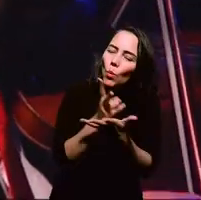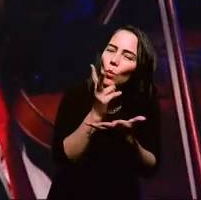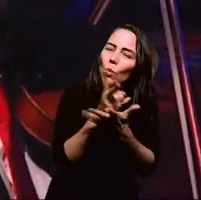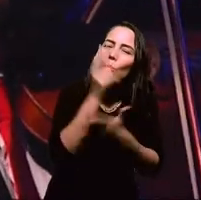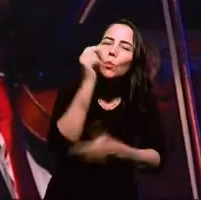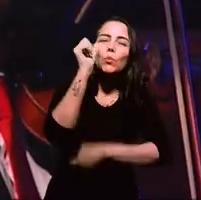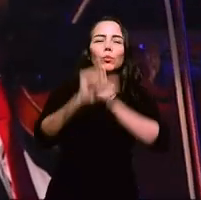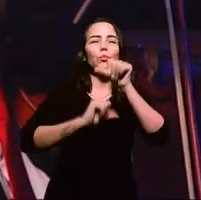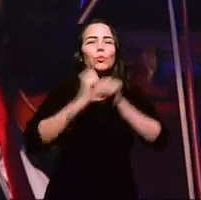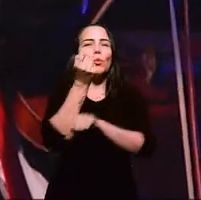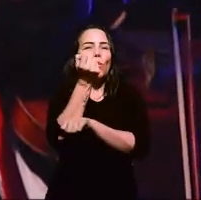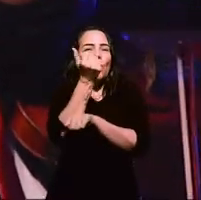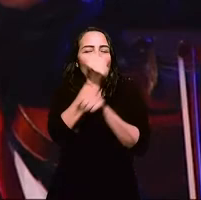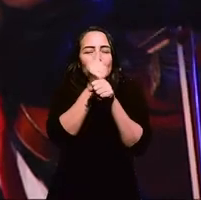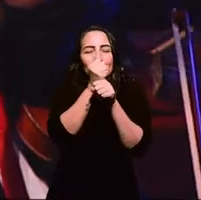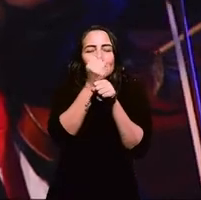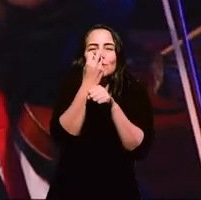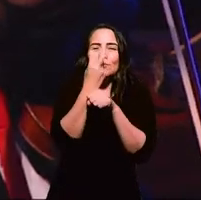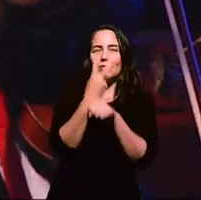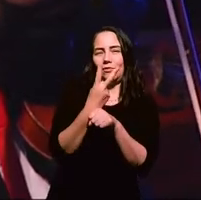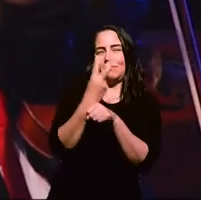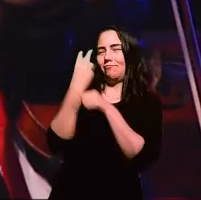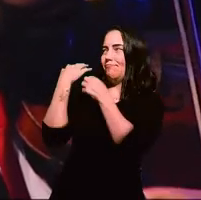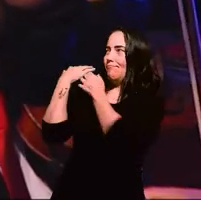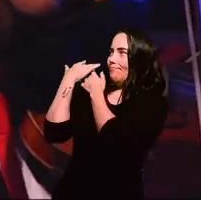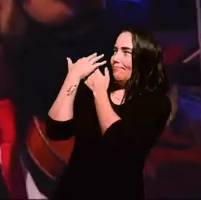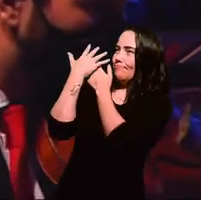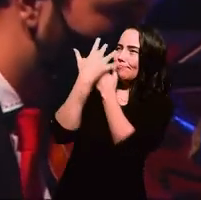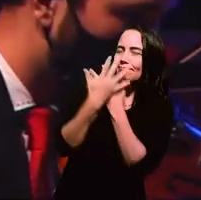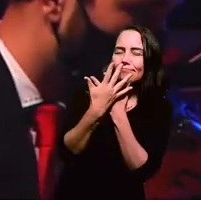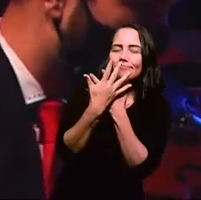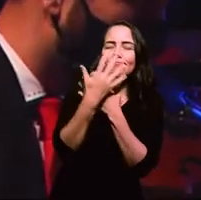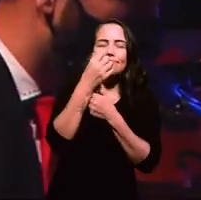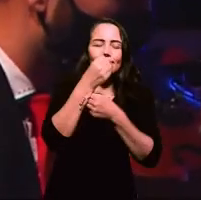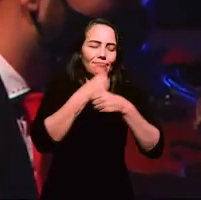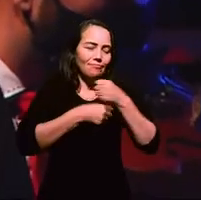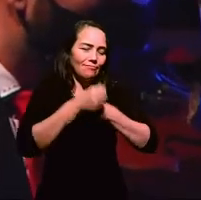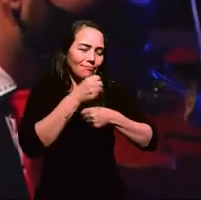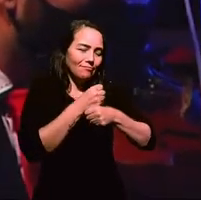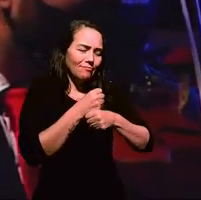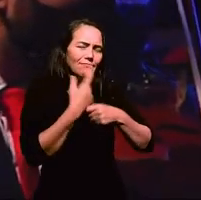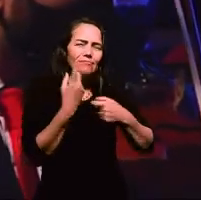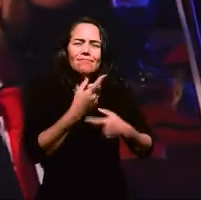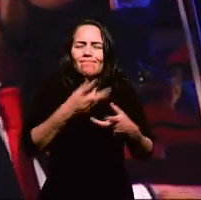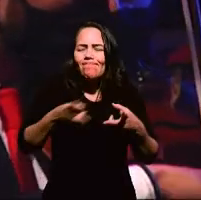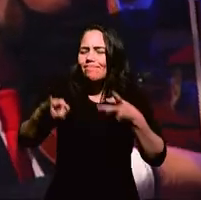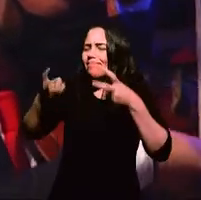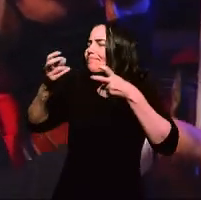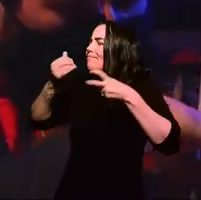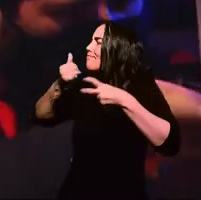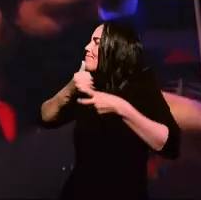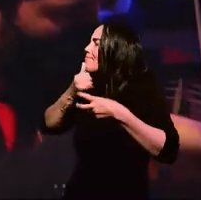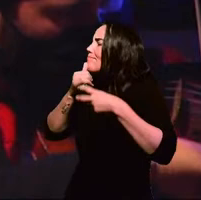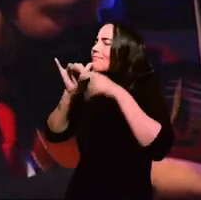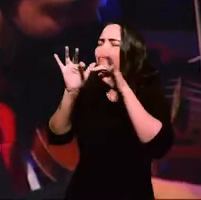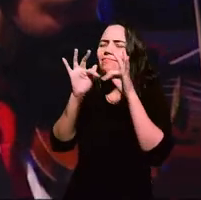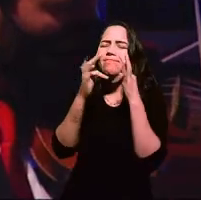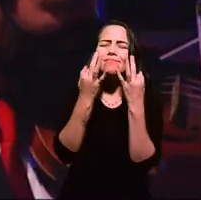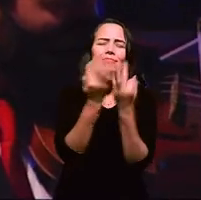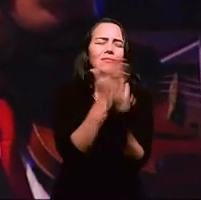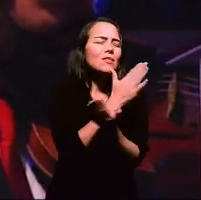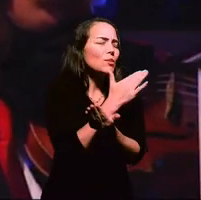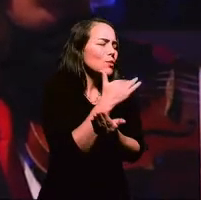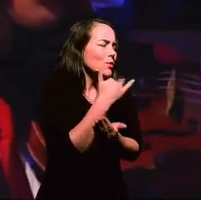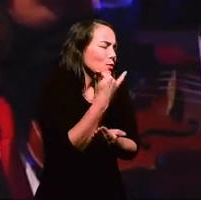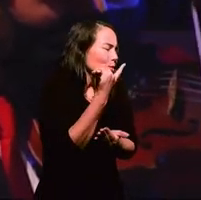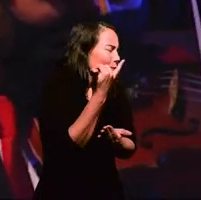2 anos. Nesse tempo, vimos tristeza com a despedida entre familiares. Presenciamos lágrimas